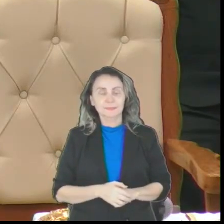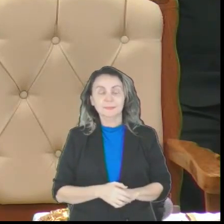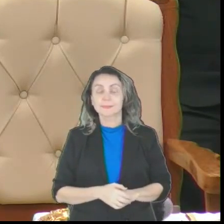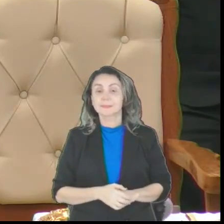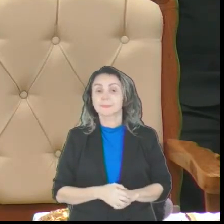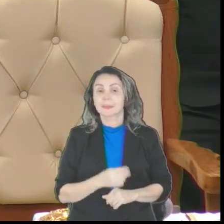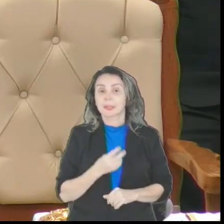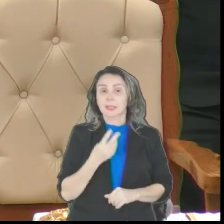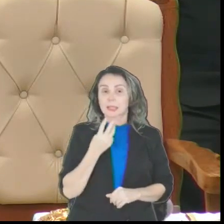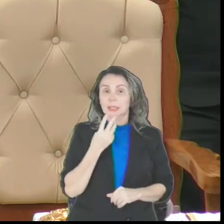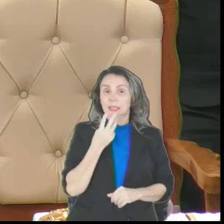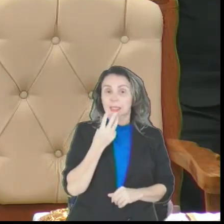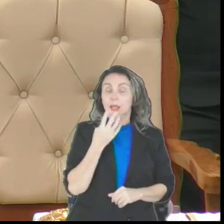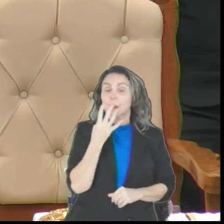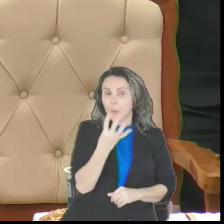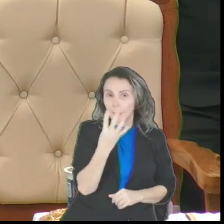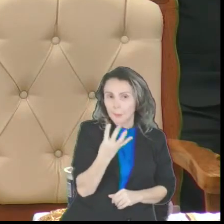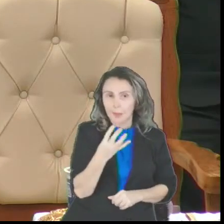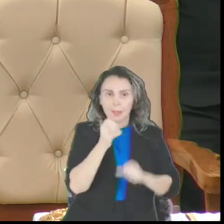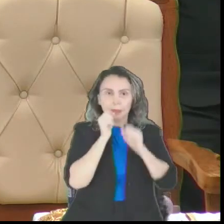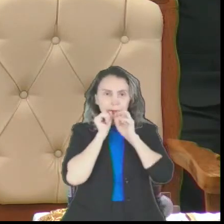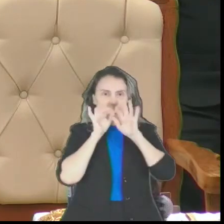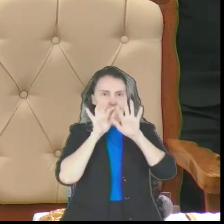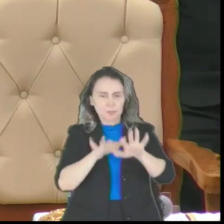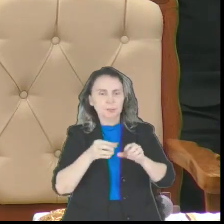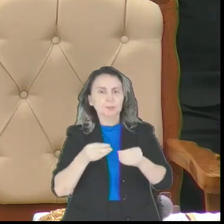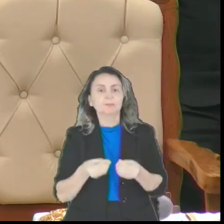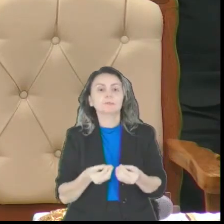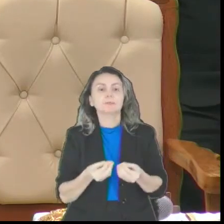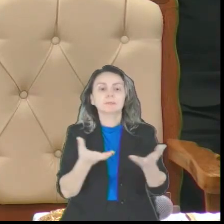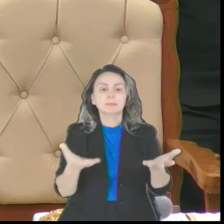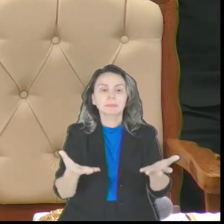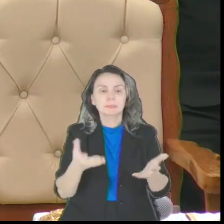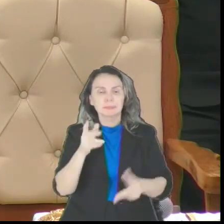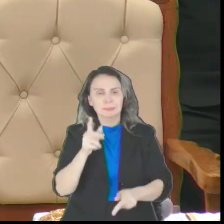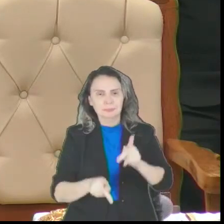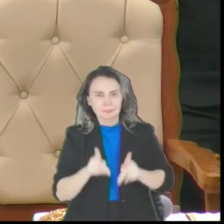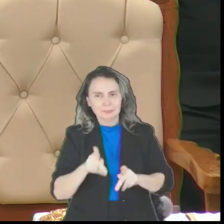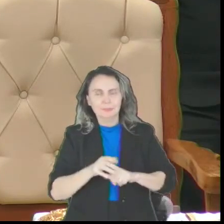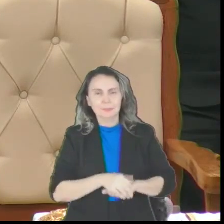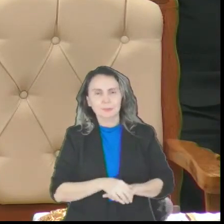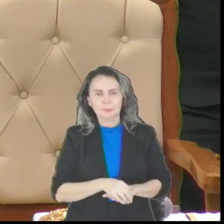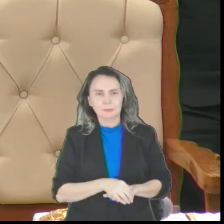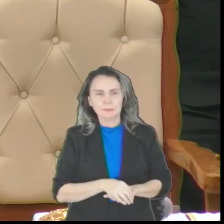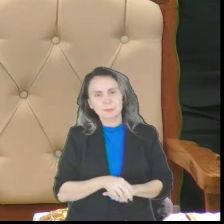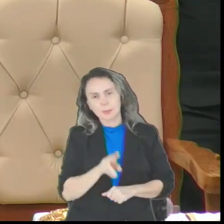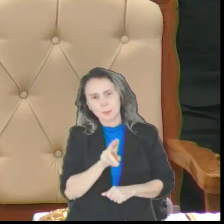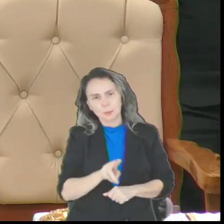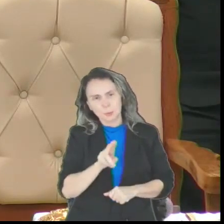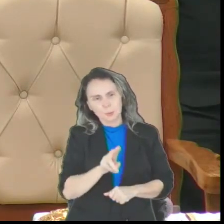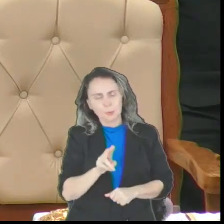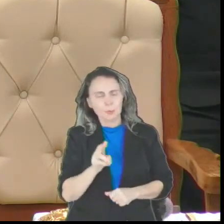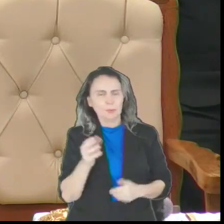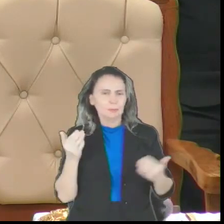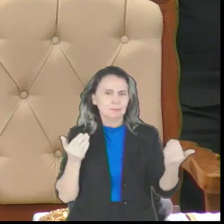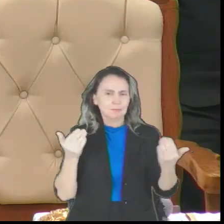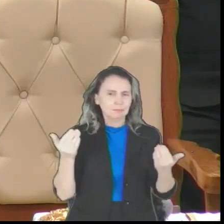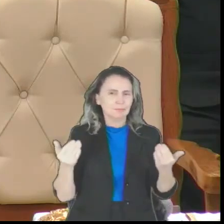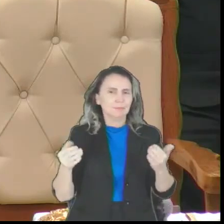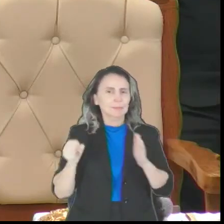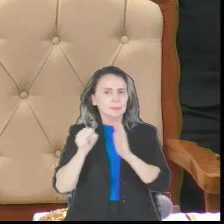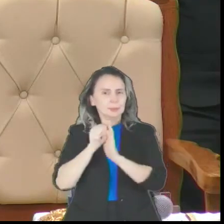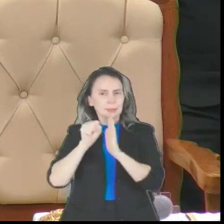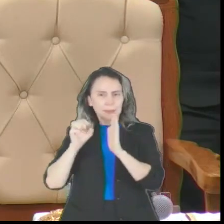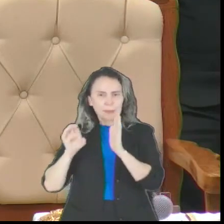4 bênçãos para o povo. E isso ele usa figuras simbólicas para que o povo entenda,